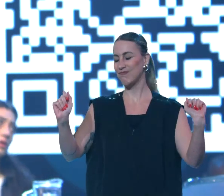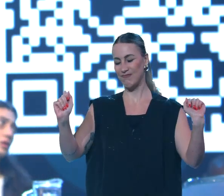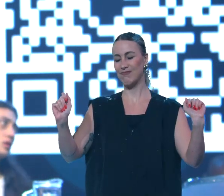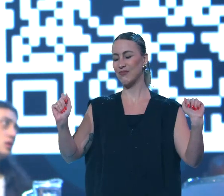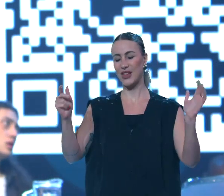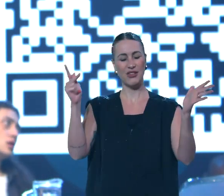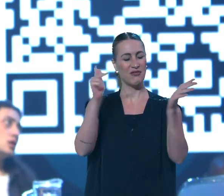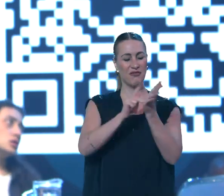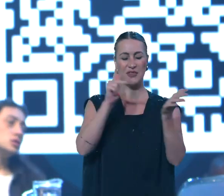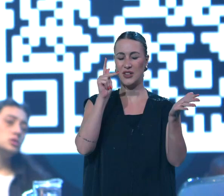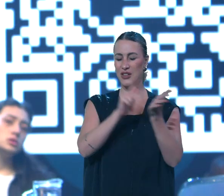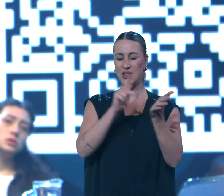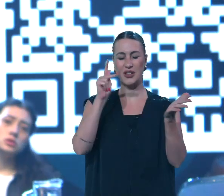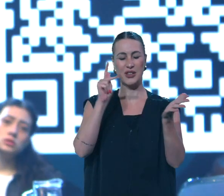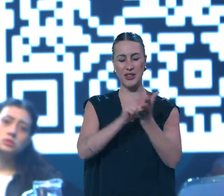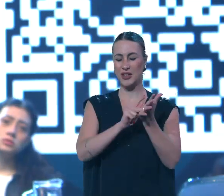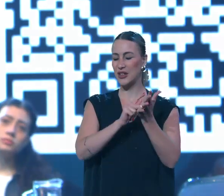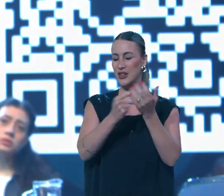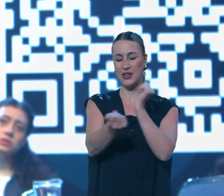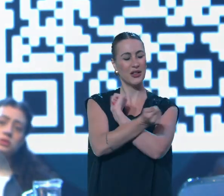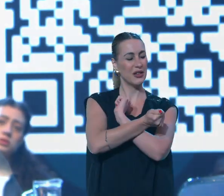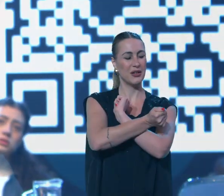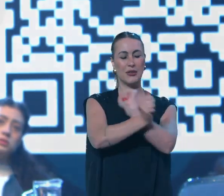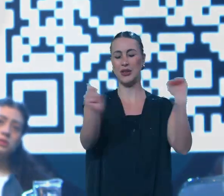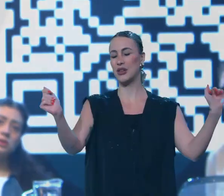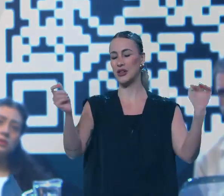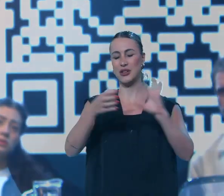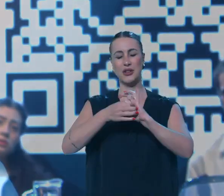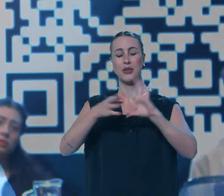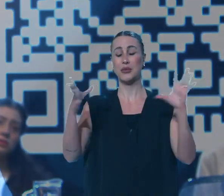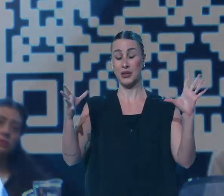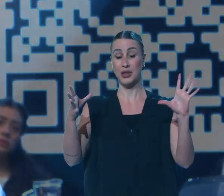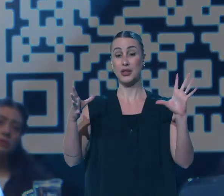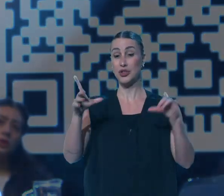liberdade, liberdade de escolha em nome de Jesus.